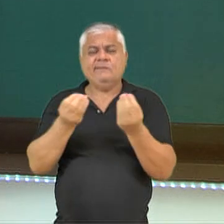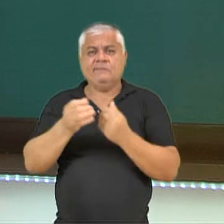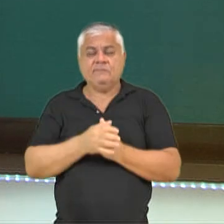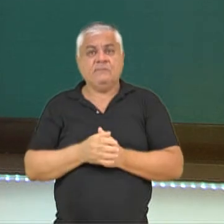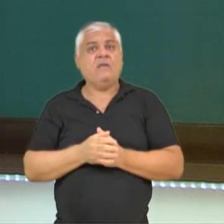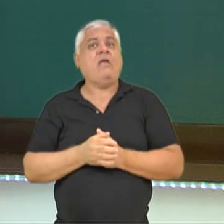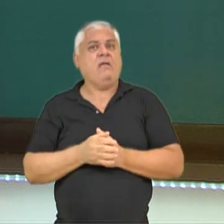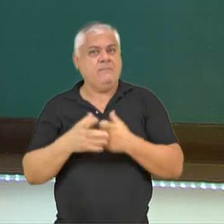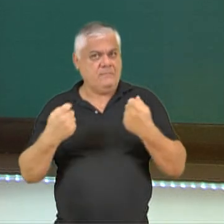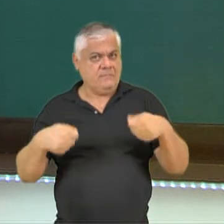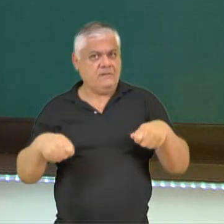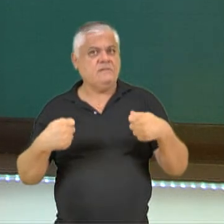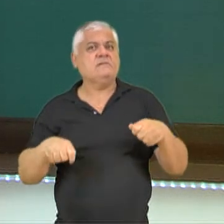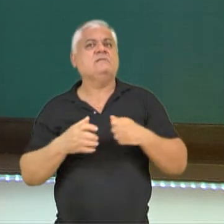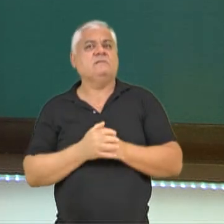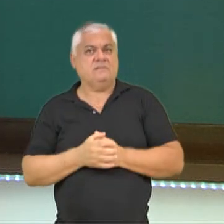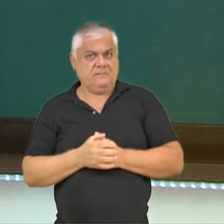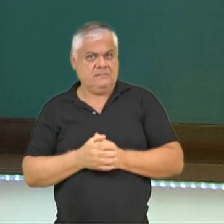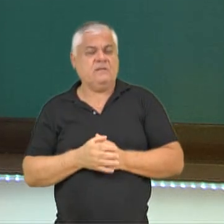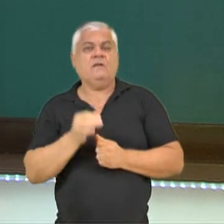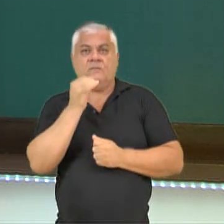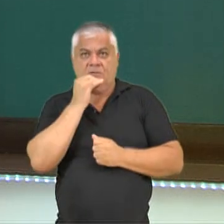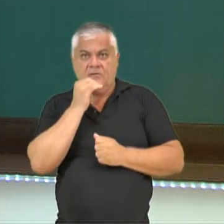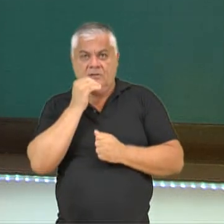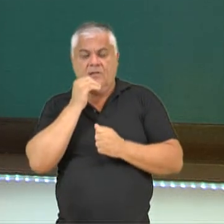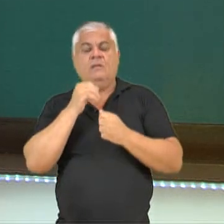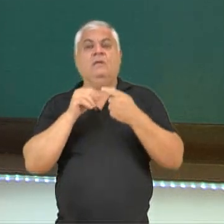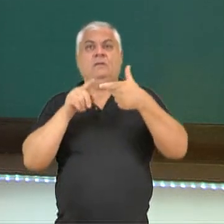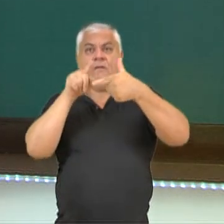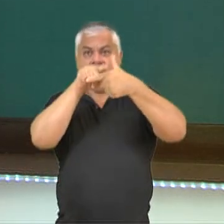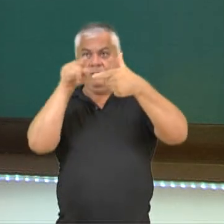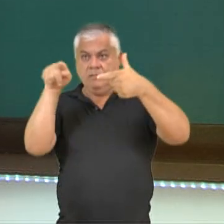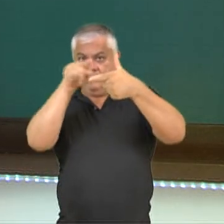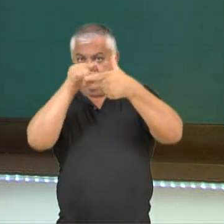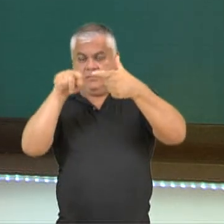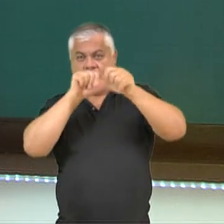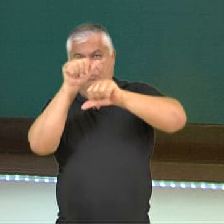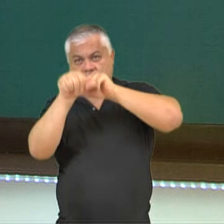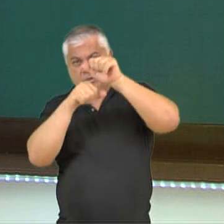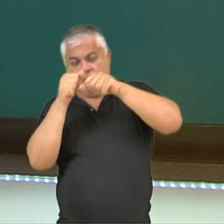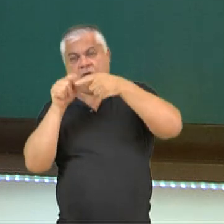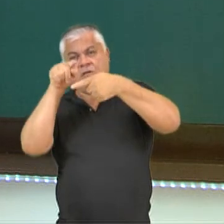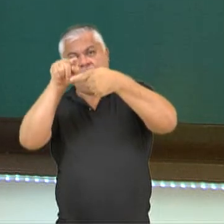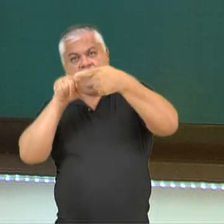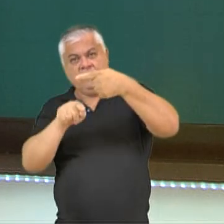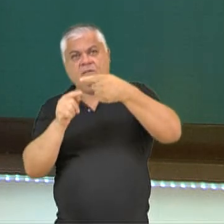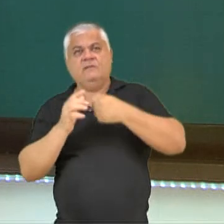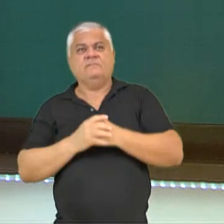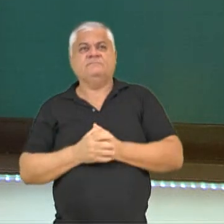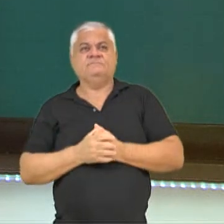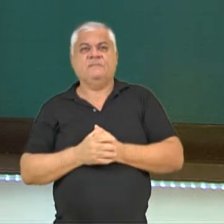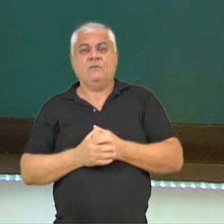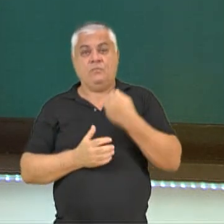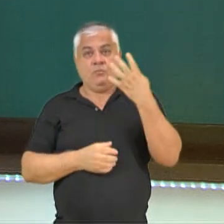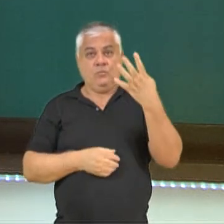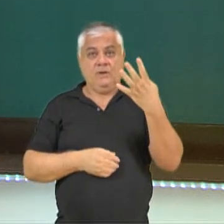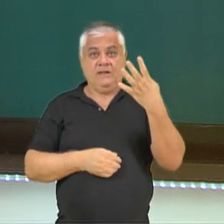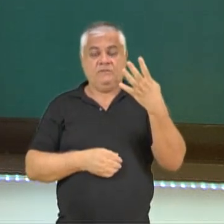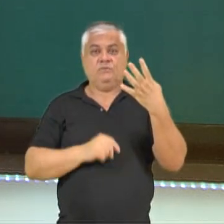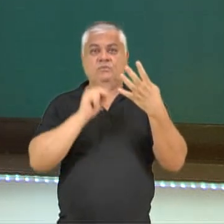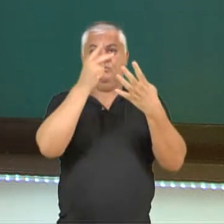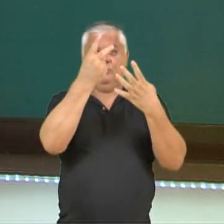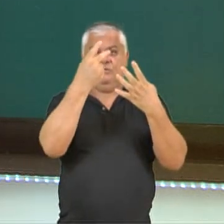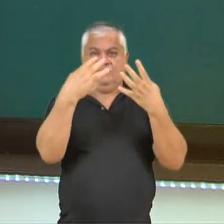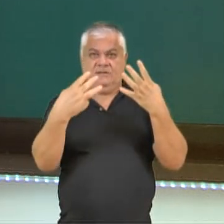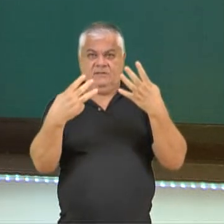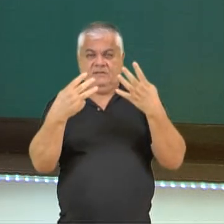próximo passo. Pego o expoente decimal, transformo em fração e depois transformo em raiz. Então, olha lá, ó, a base é a